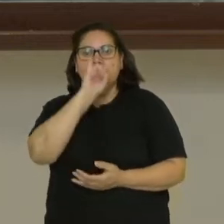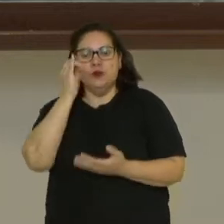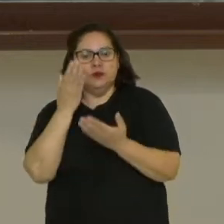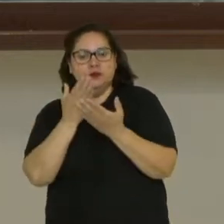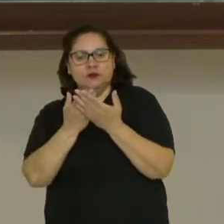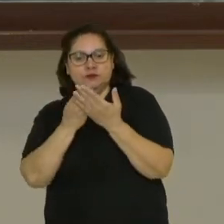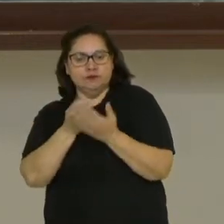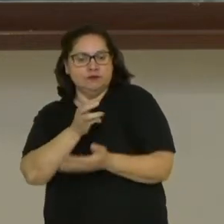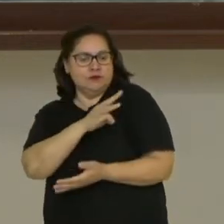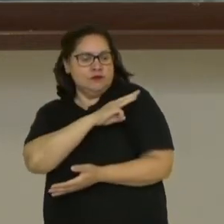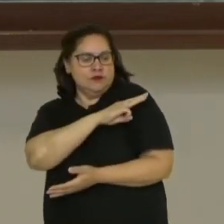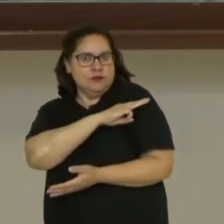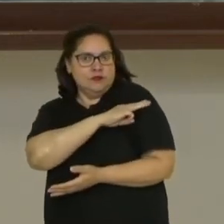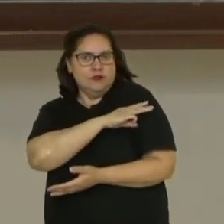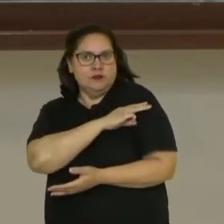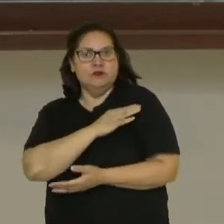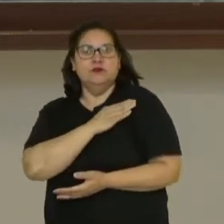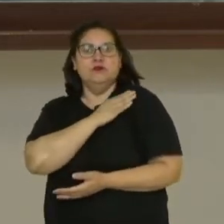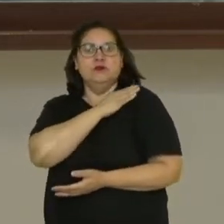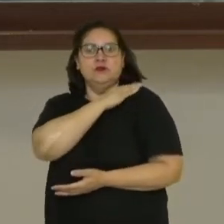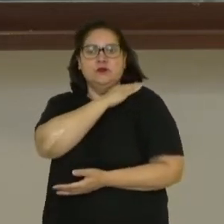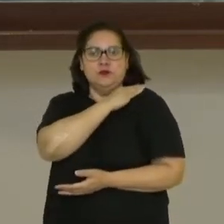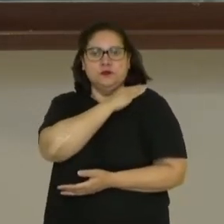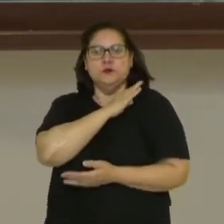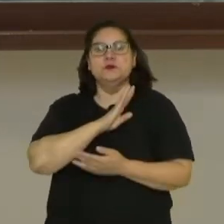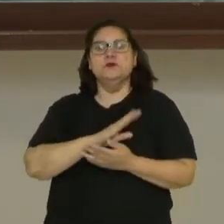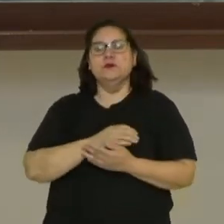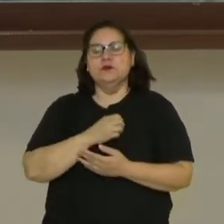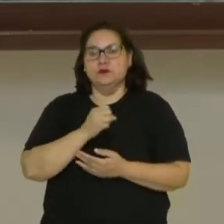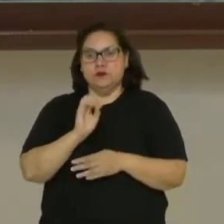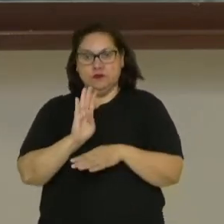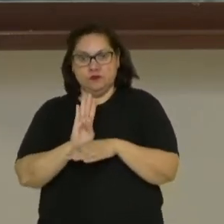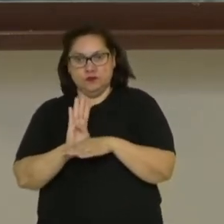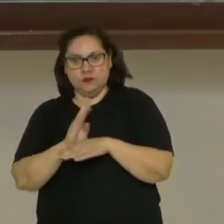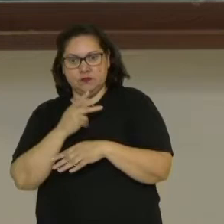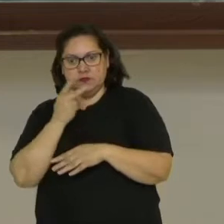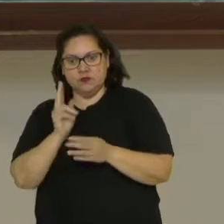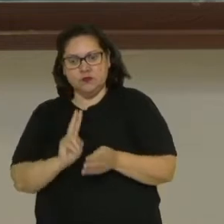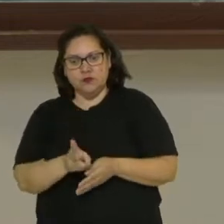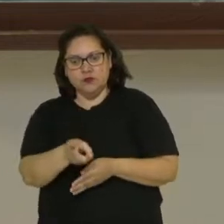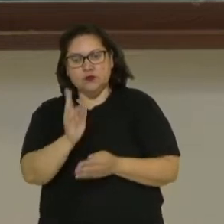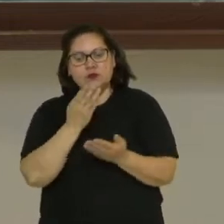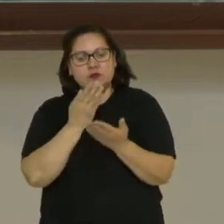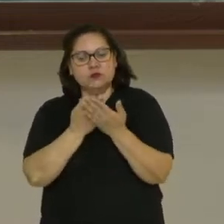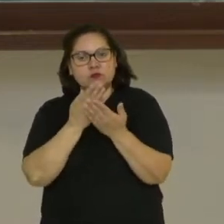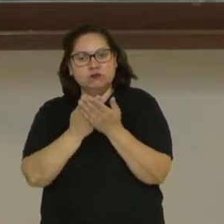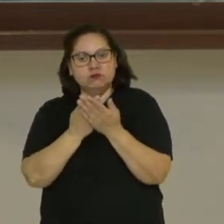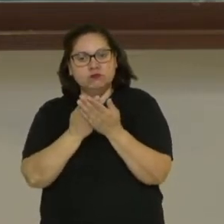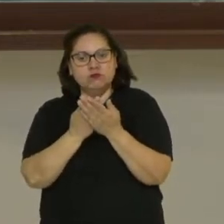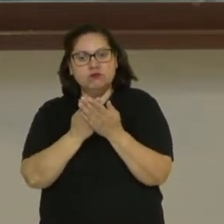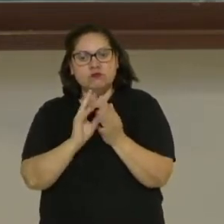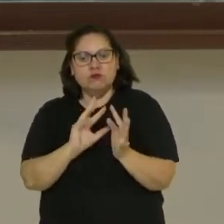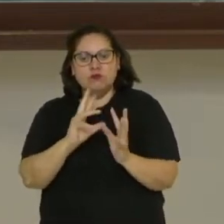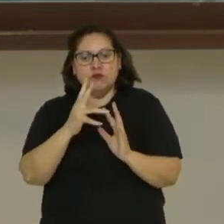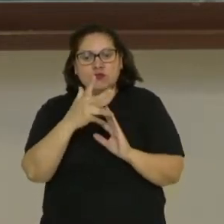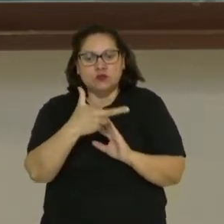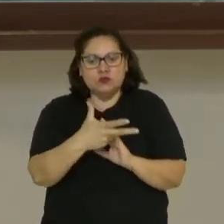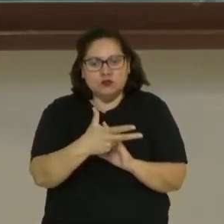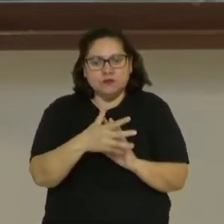Olá, estudantes da terceira série do ensino médio. Nesse vídeo nós vamos continuar nosso estudo de